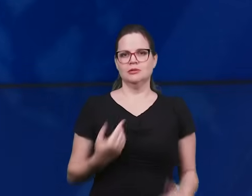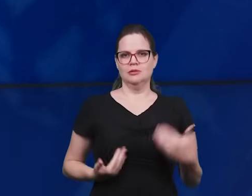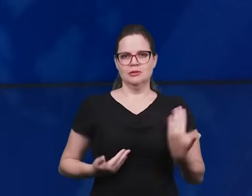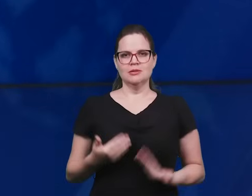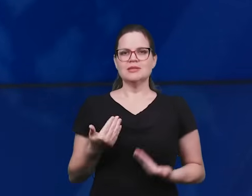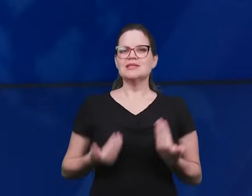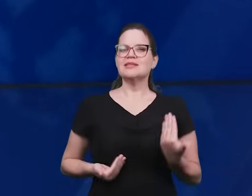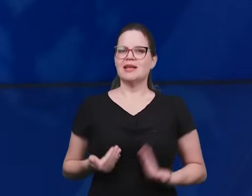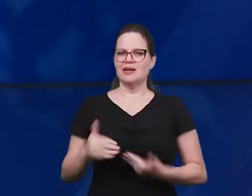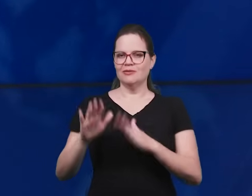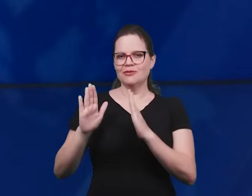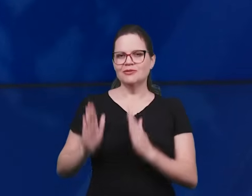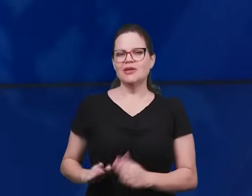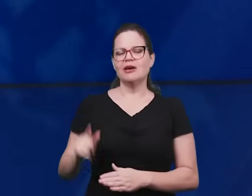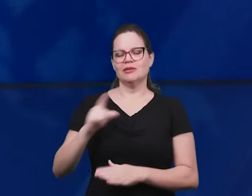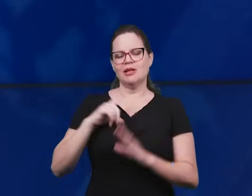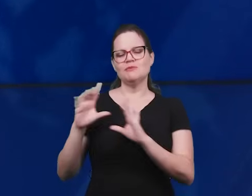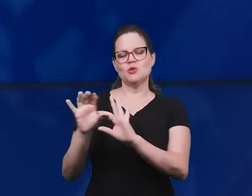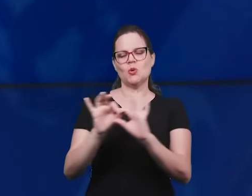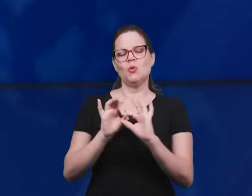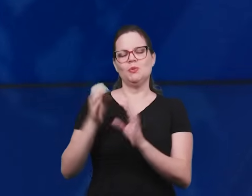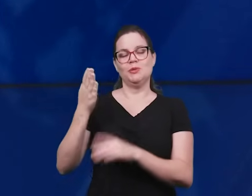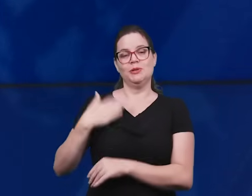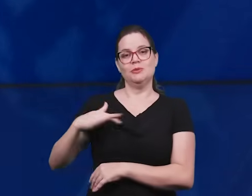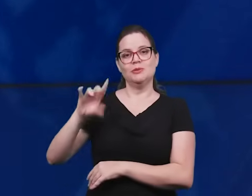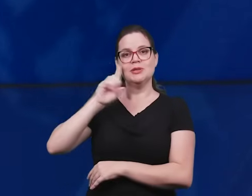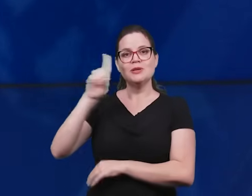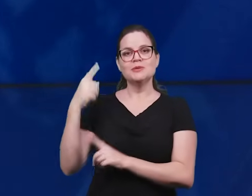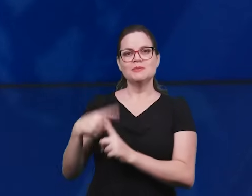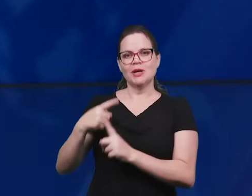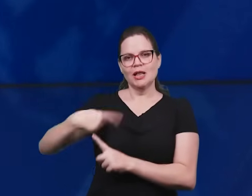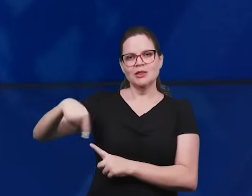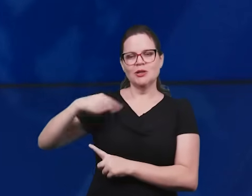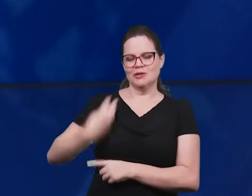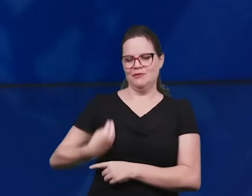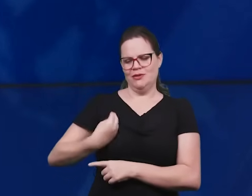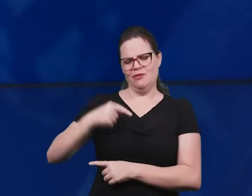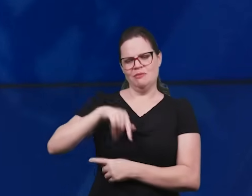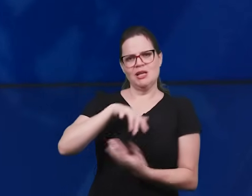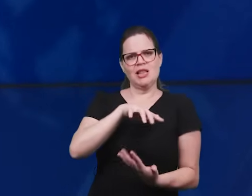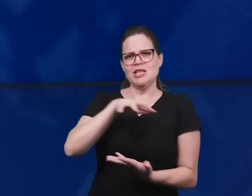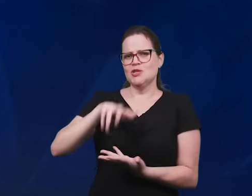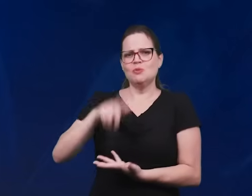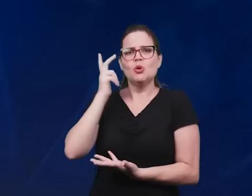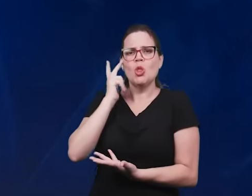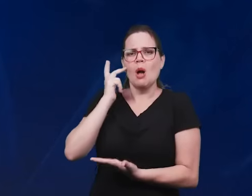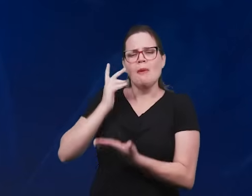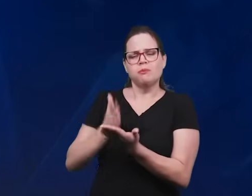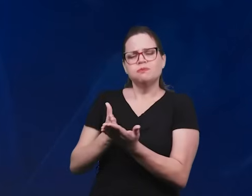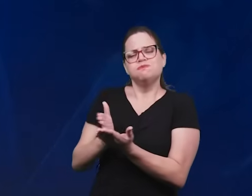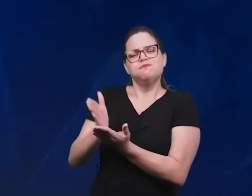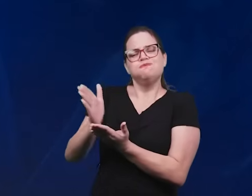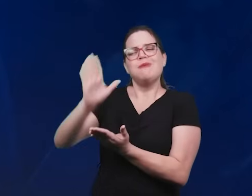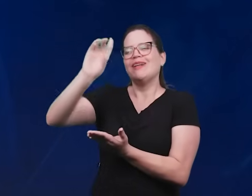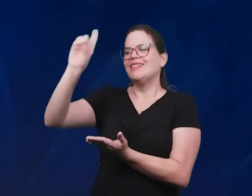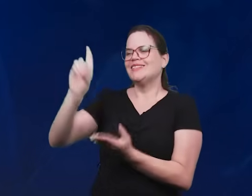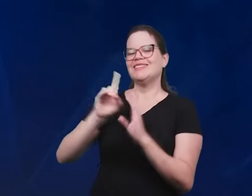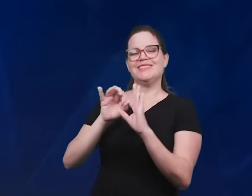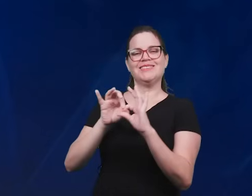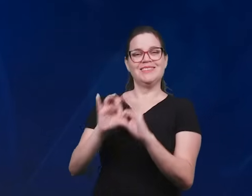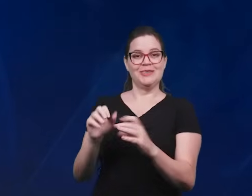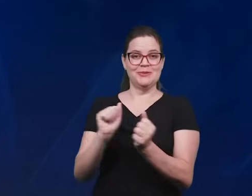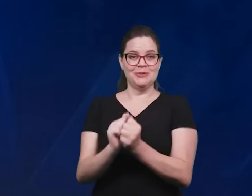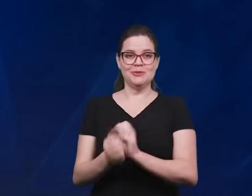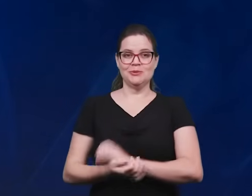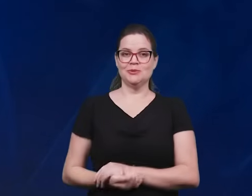estabelece conosco hoje, ao caminharmos pelas veredas da vida. Isso porque Deus